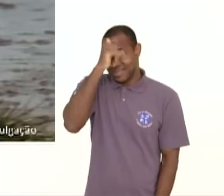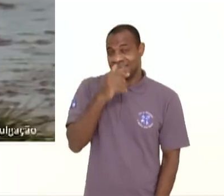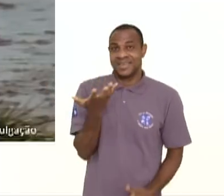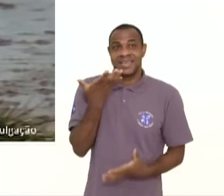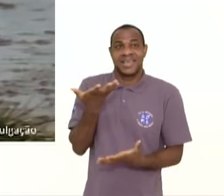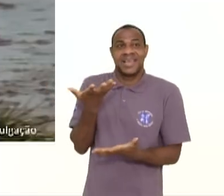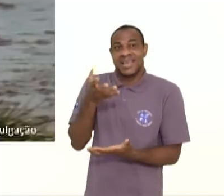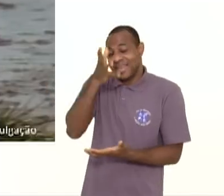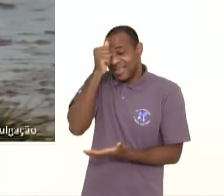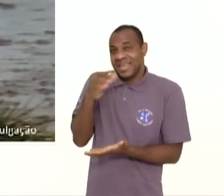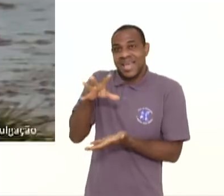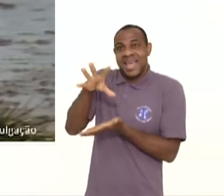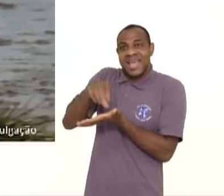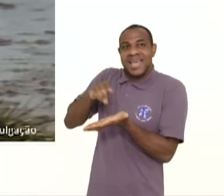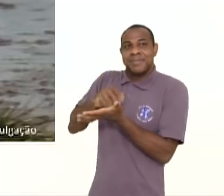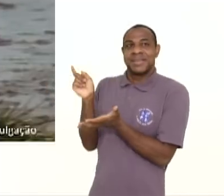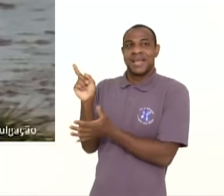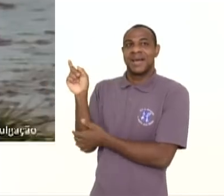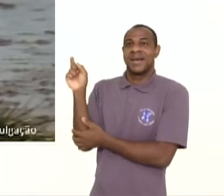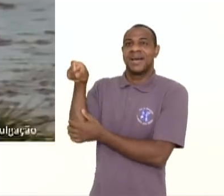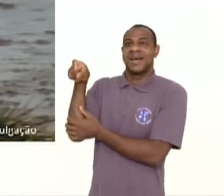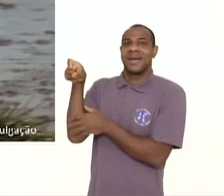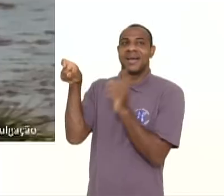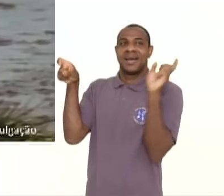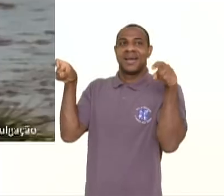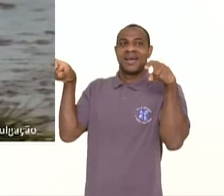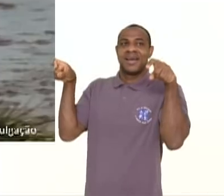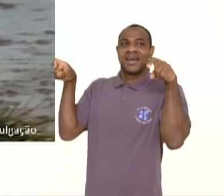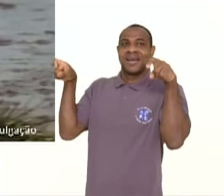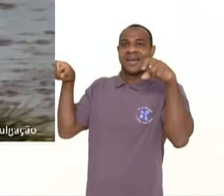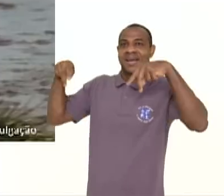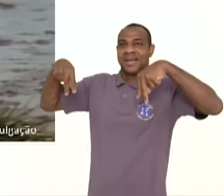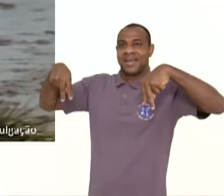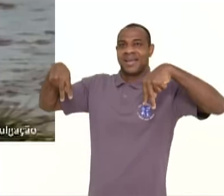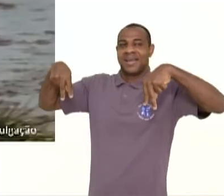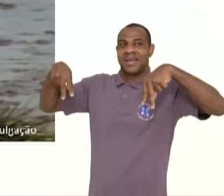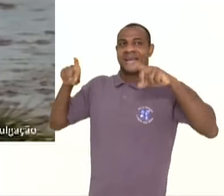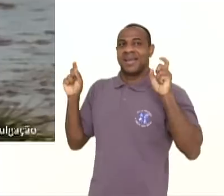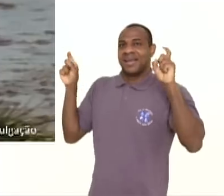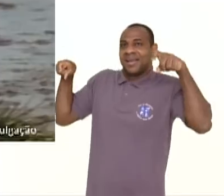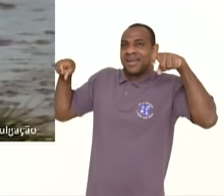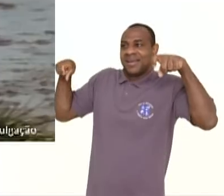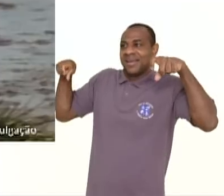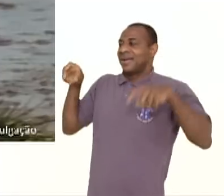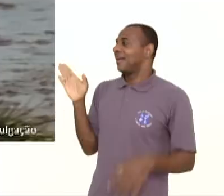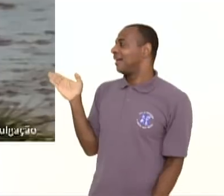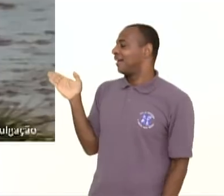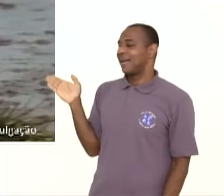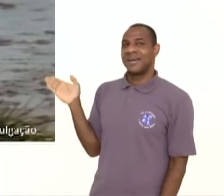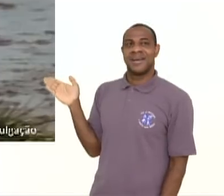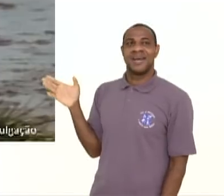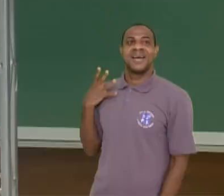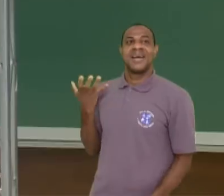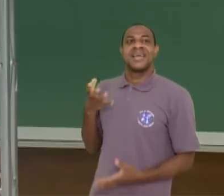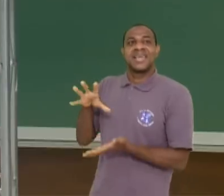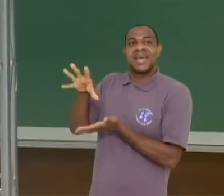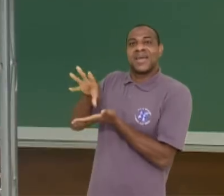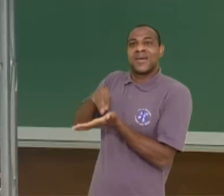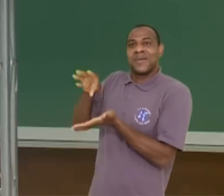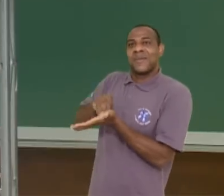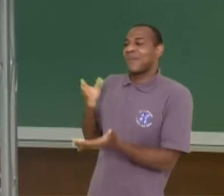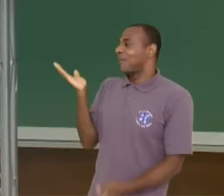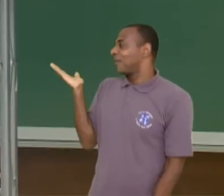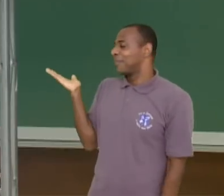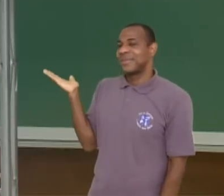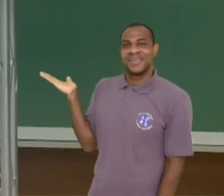imitar os dois que estão aqui, né, utilizando para isso uma perna de pau, que também é comum no nosso universo da educação